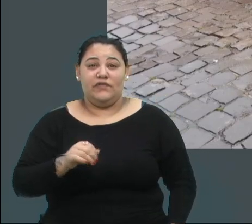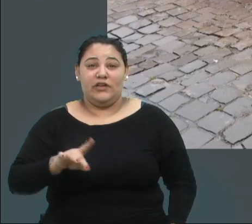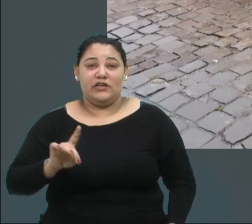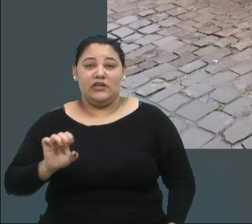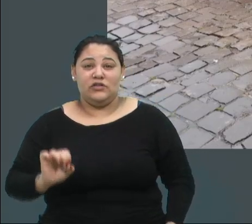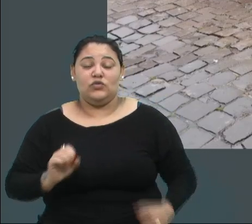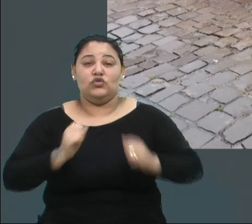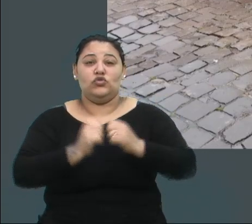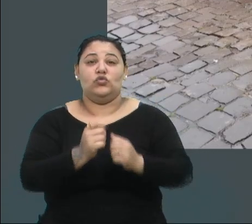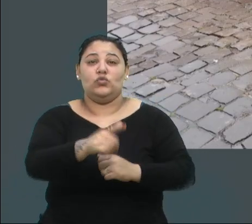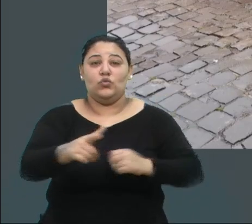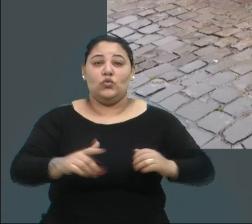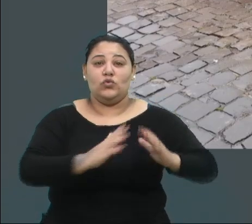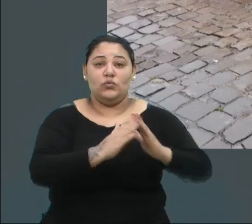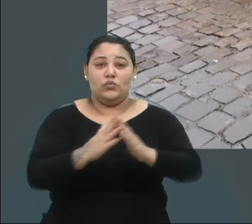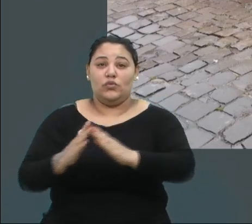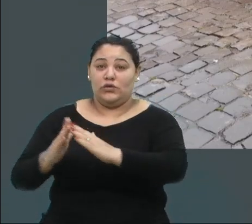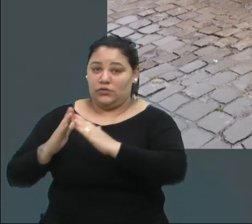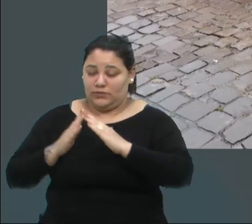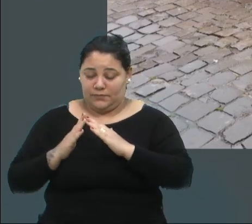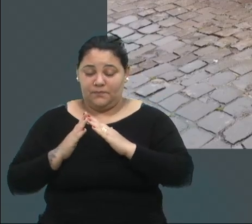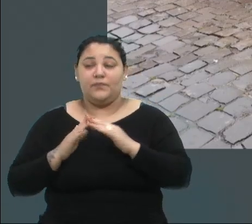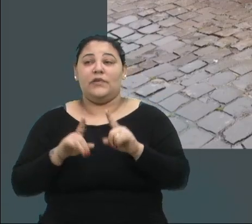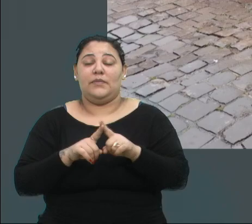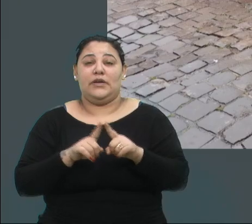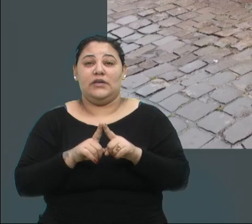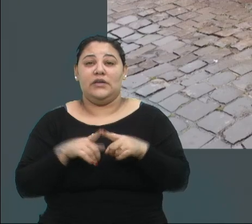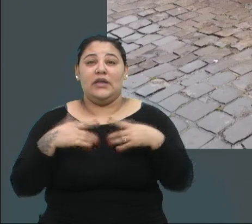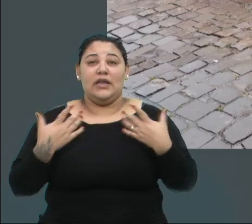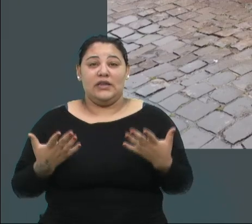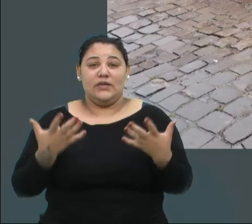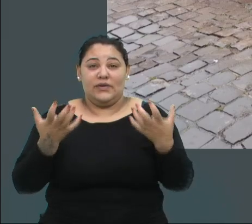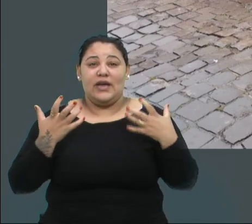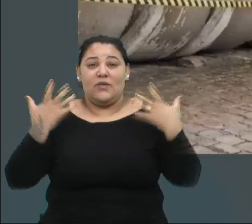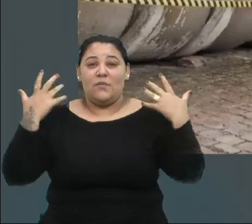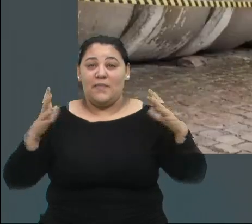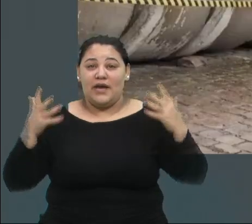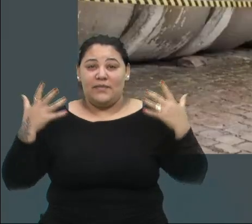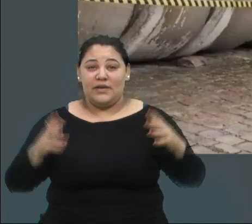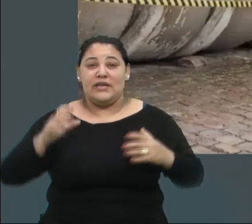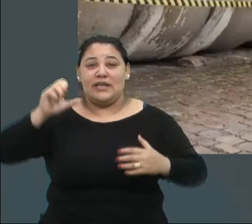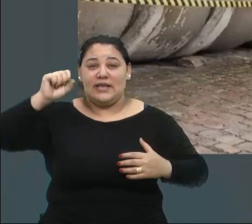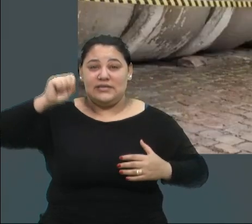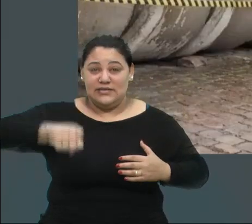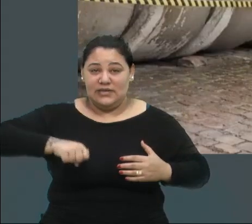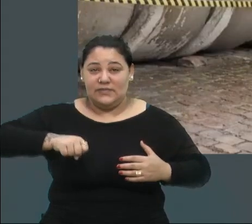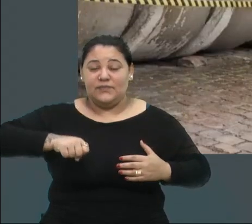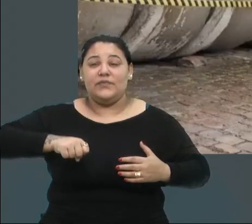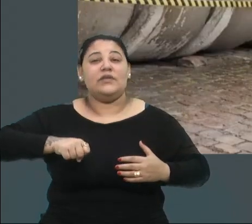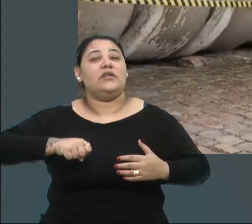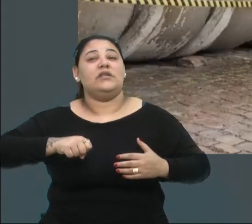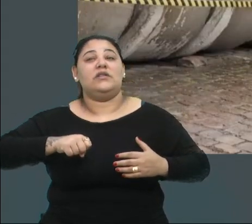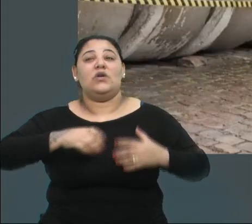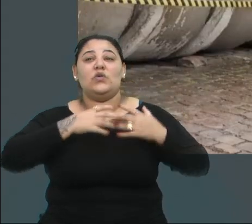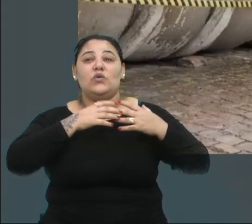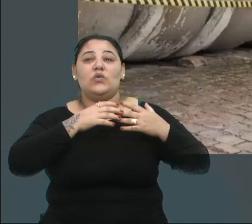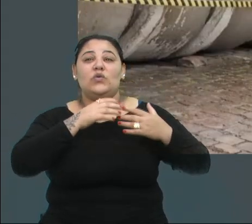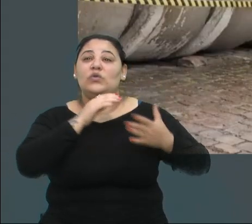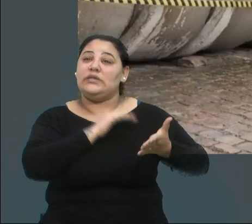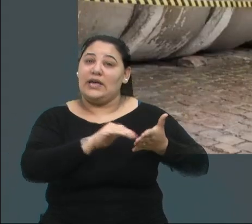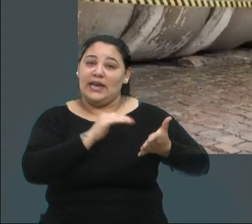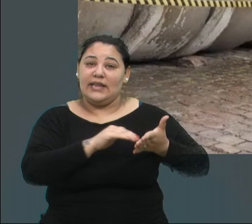moradores ali ao entorno. Então eu tenho que parabenizar, sim, o secretário da Habitação, Wagner